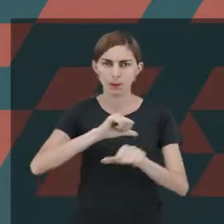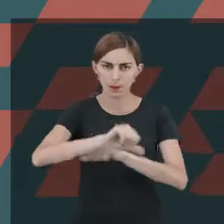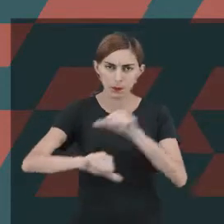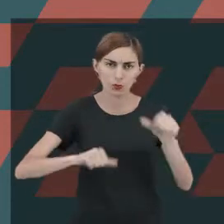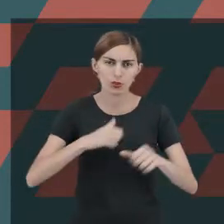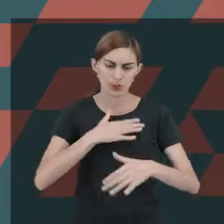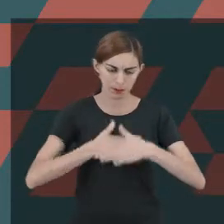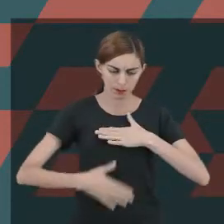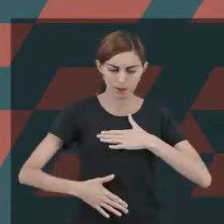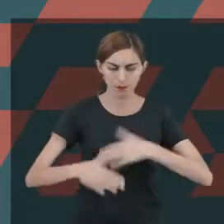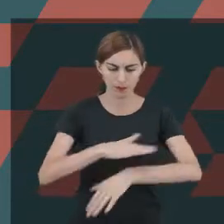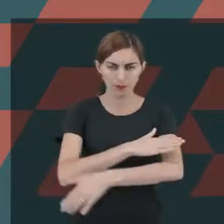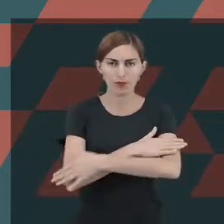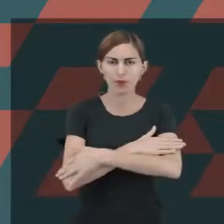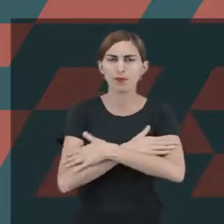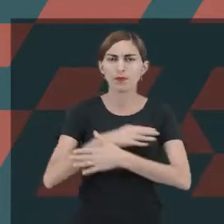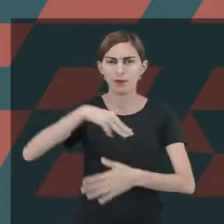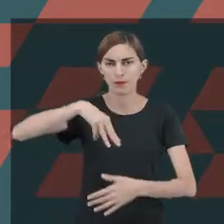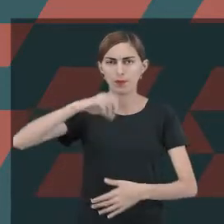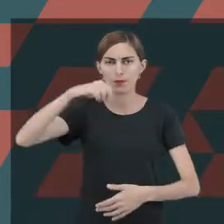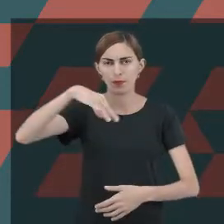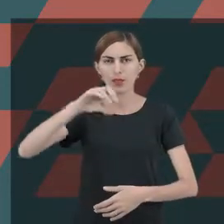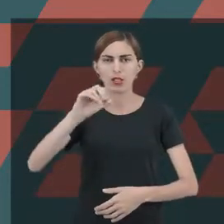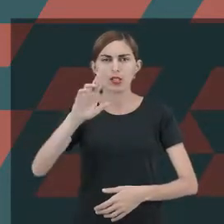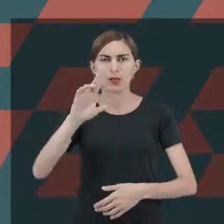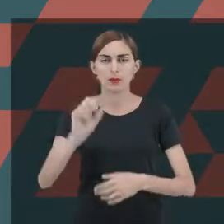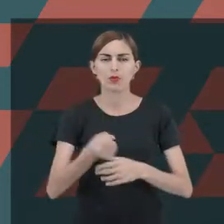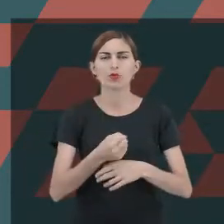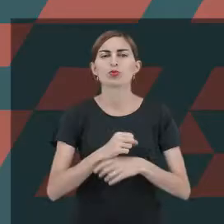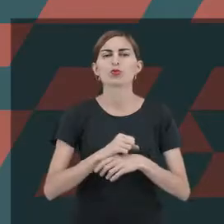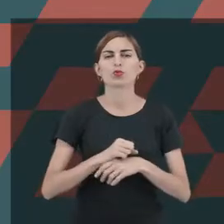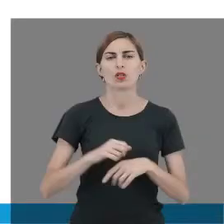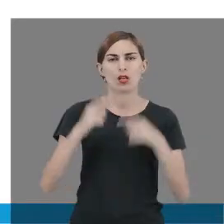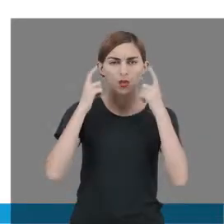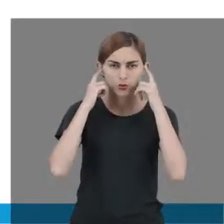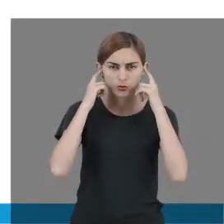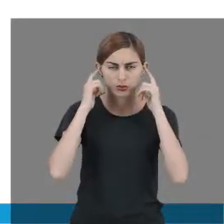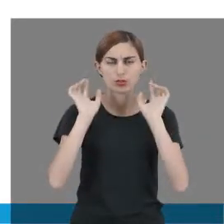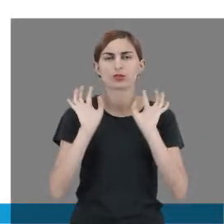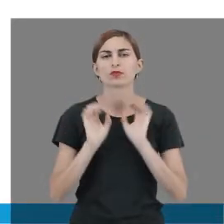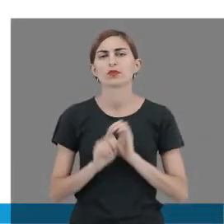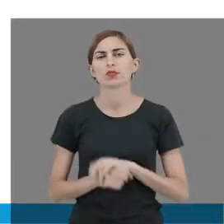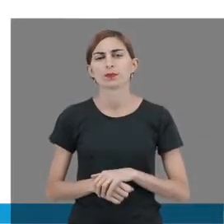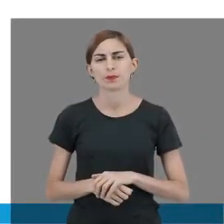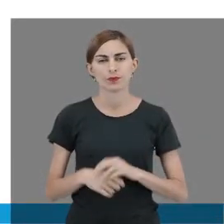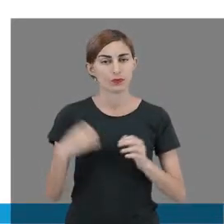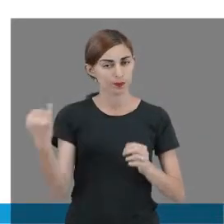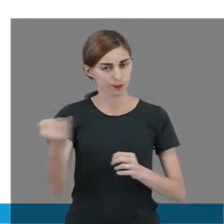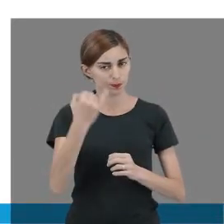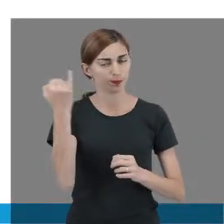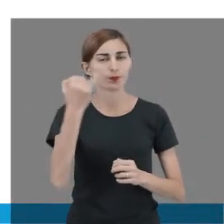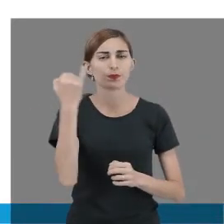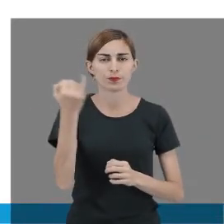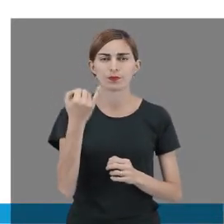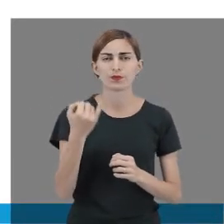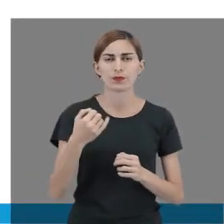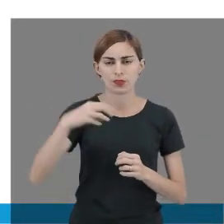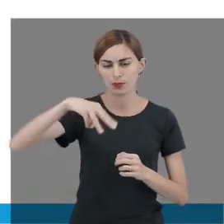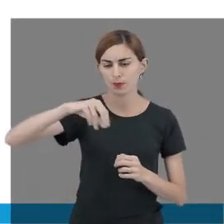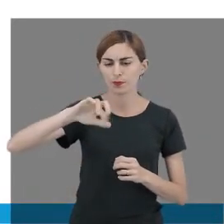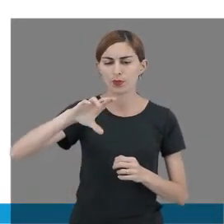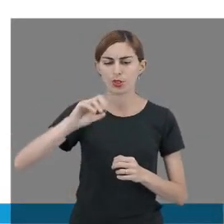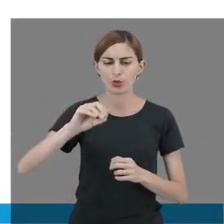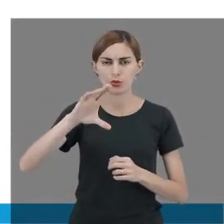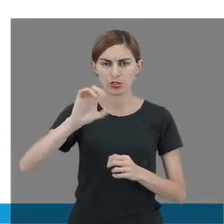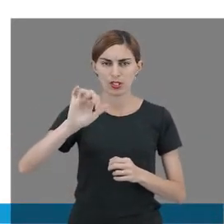membros, que é a artrogripose, além de alterações oftalmológicas e auditivas. Então é importante a gente entender que microcefalia é